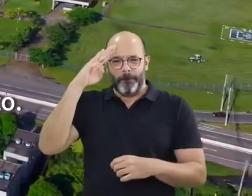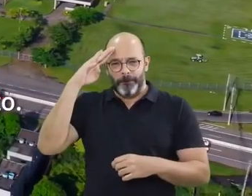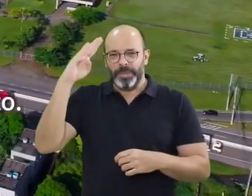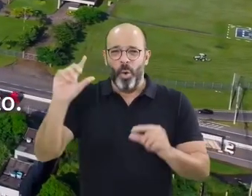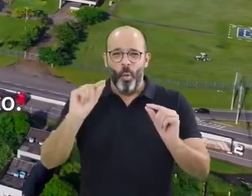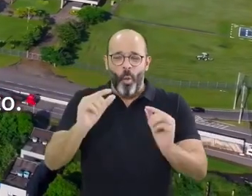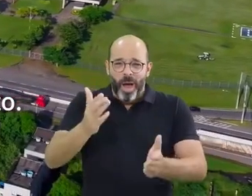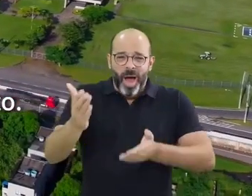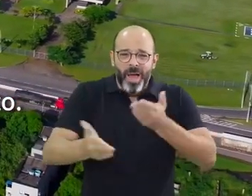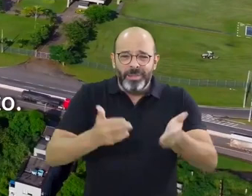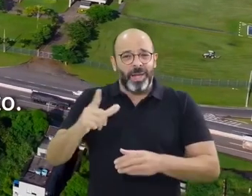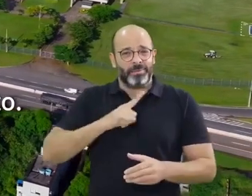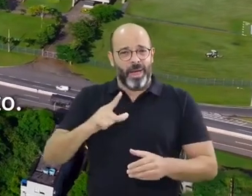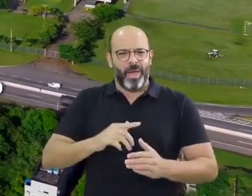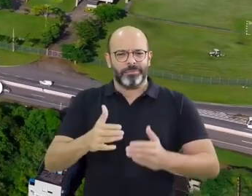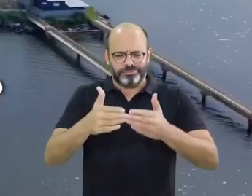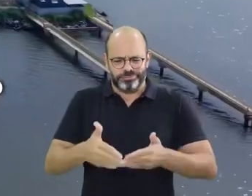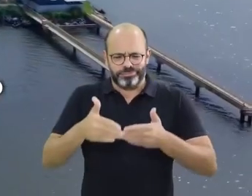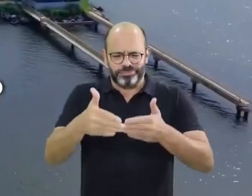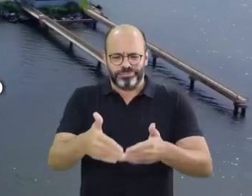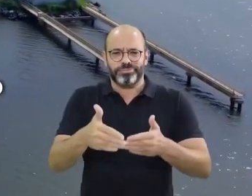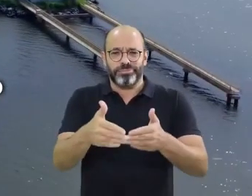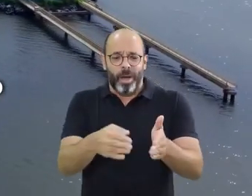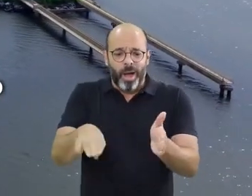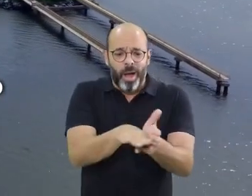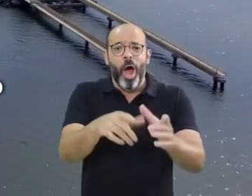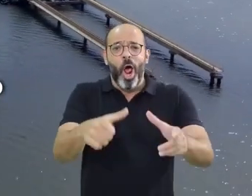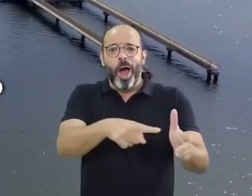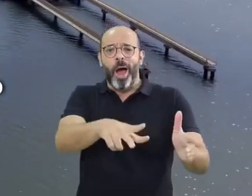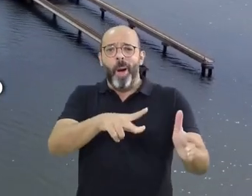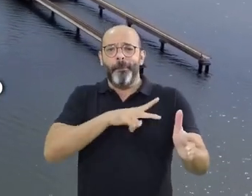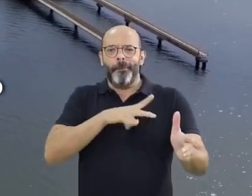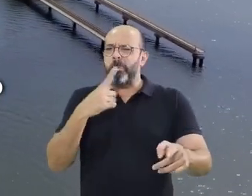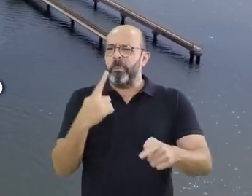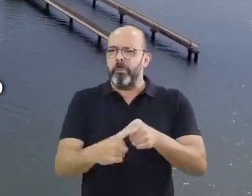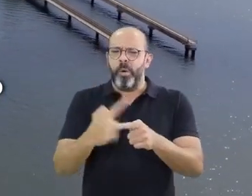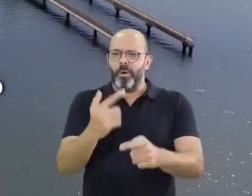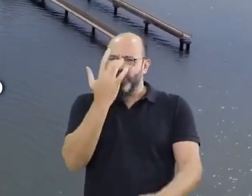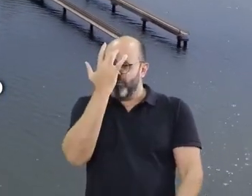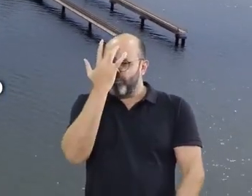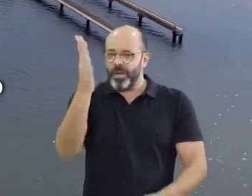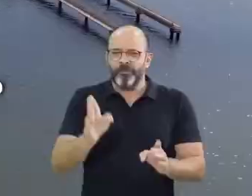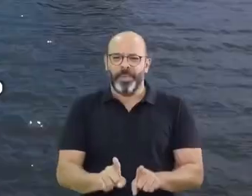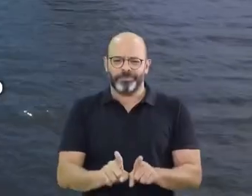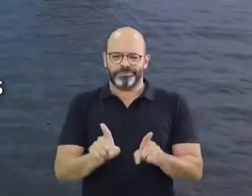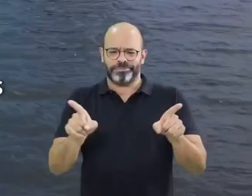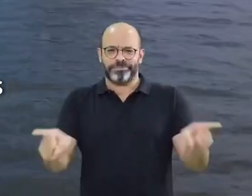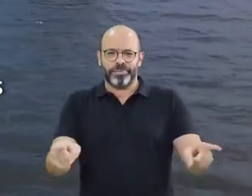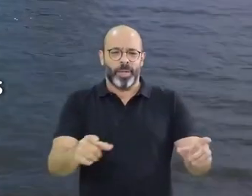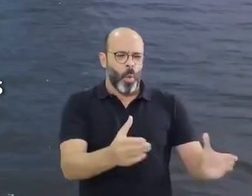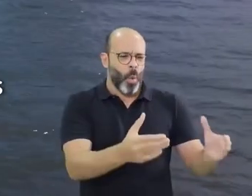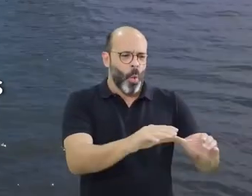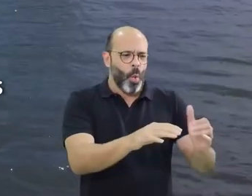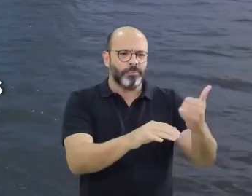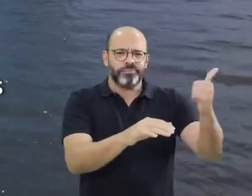nuclear Almirante Álvaro Alberto. Nosso terminal portuário privativo visa o pronto escoamento dos equipamentos para